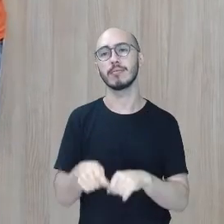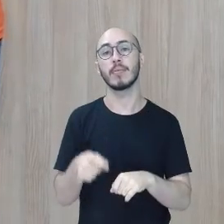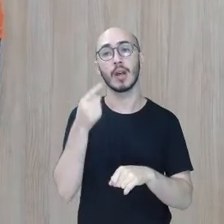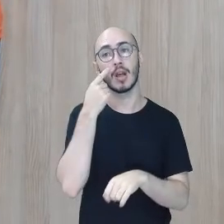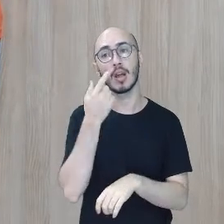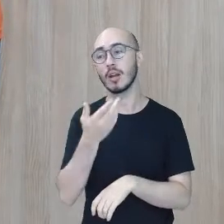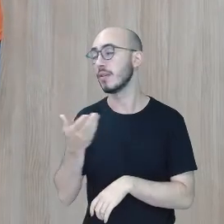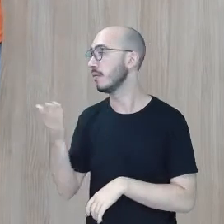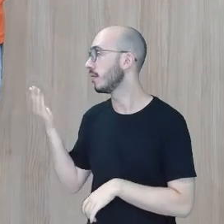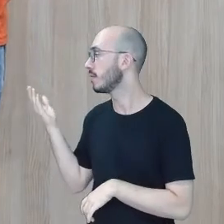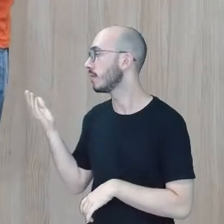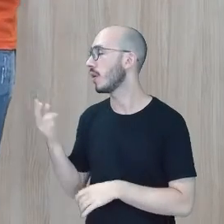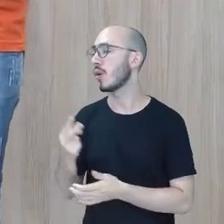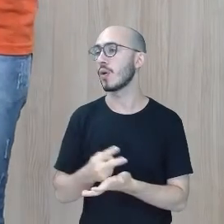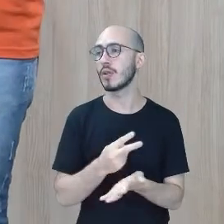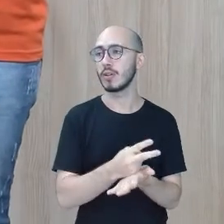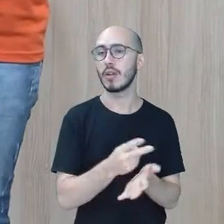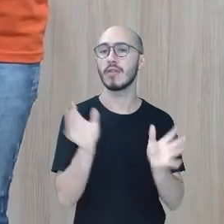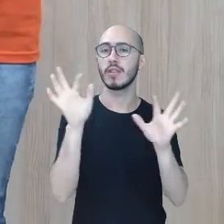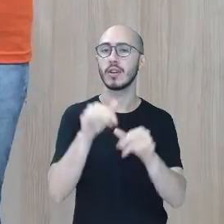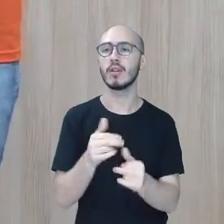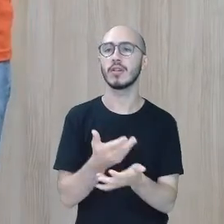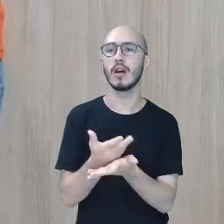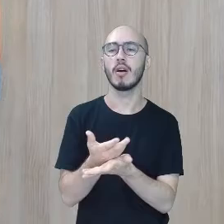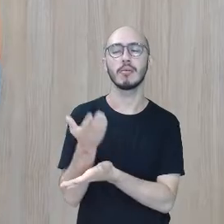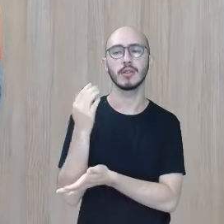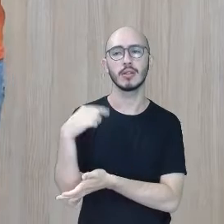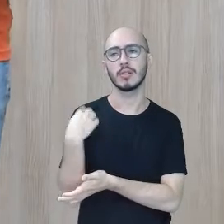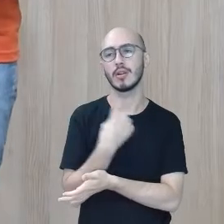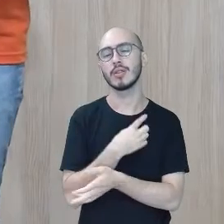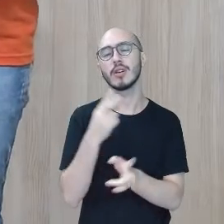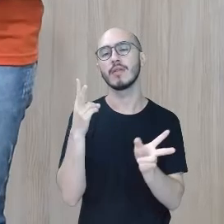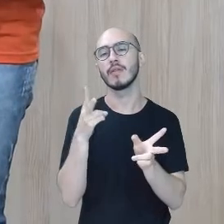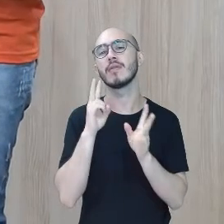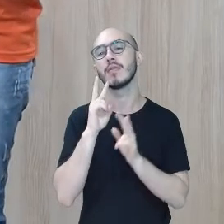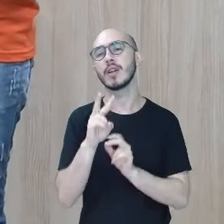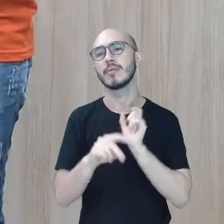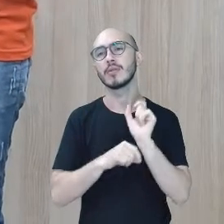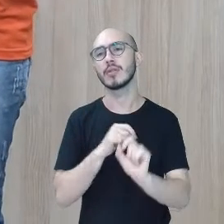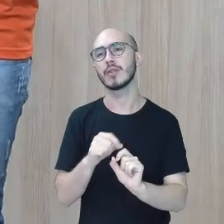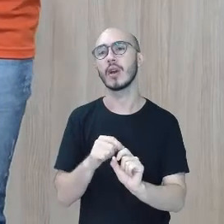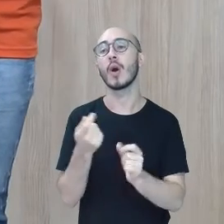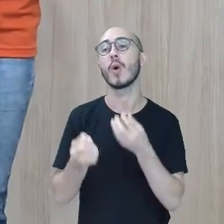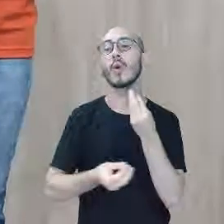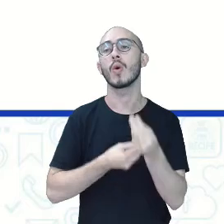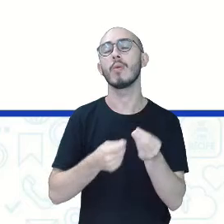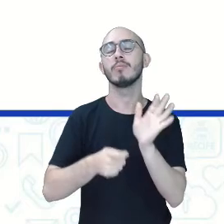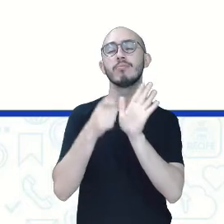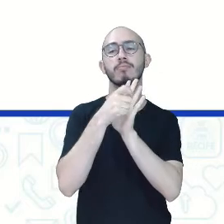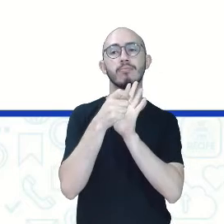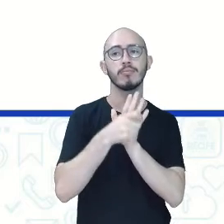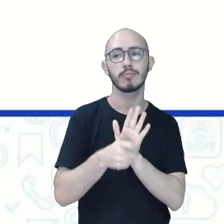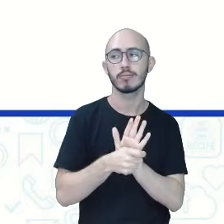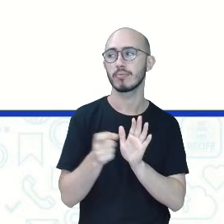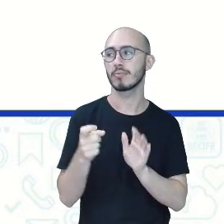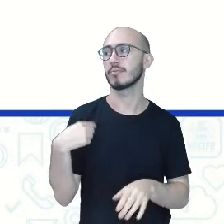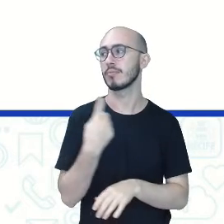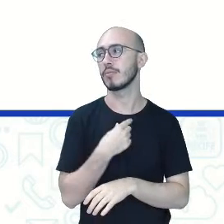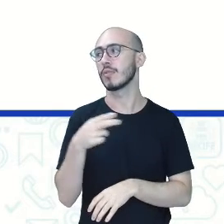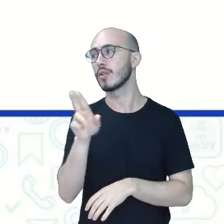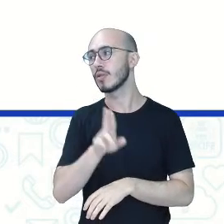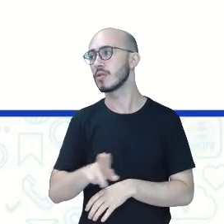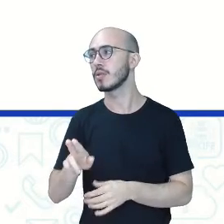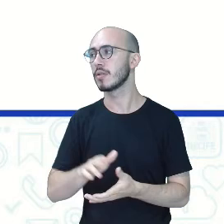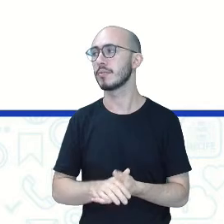aí. No final da aula passada, né, a gente viu aí essa ideia de escritas, certo? Que a gente vai